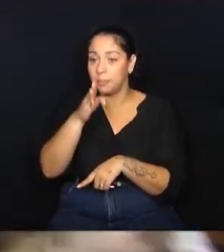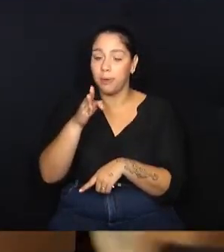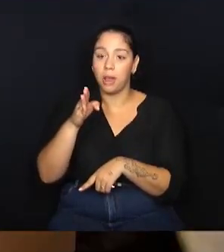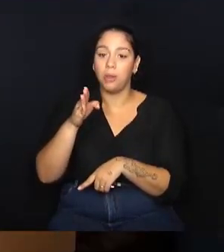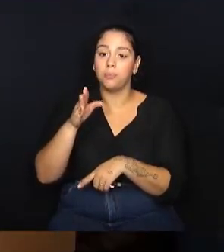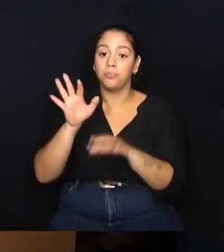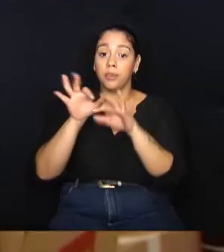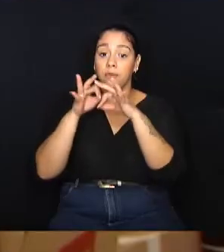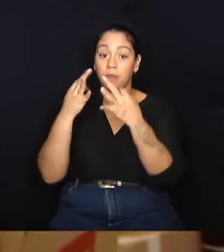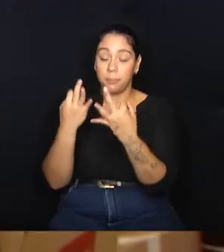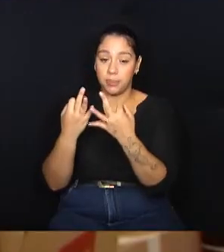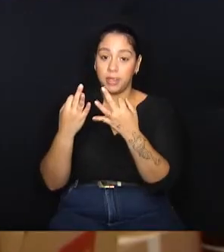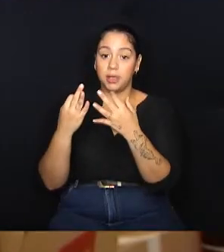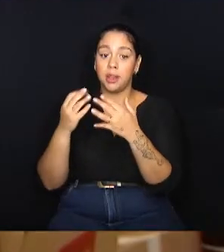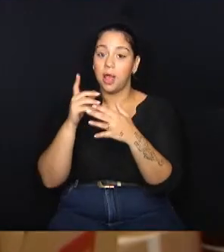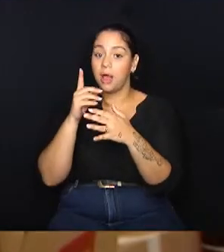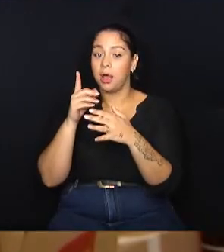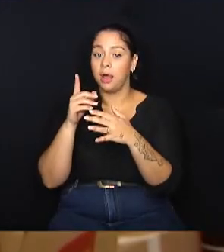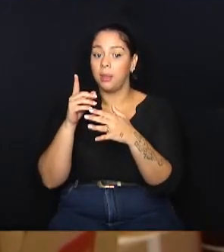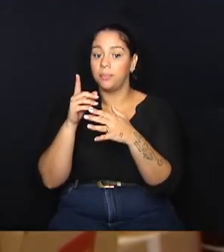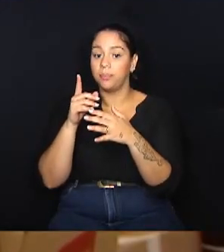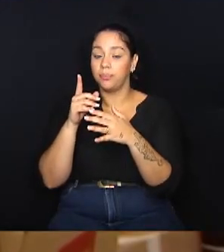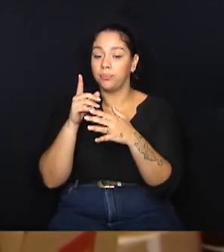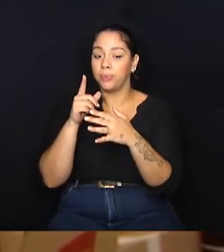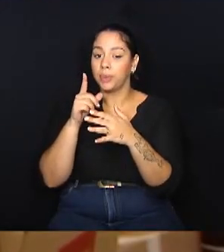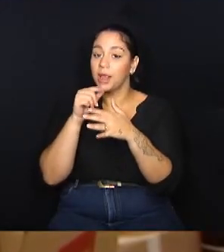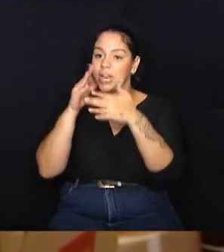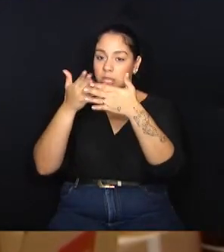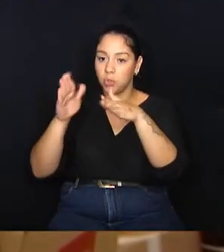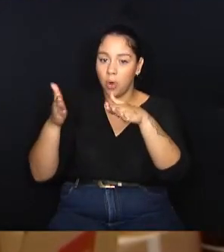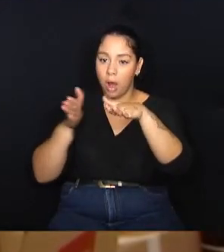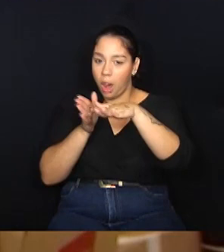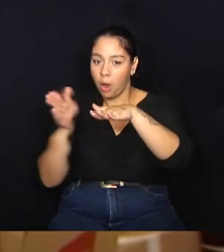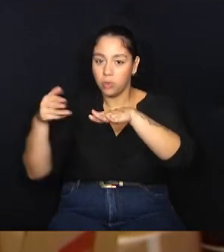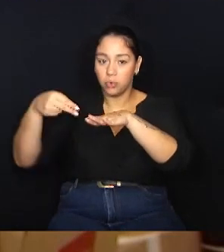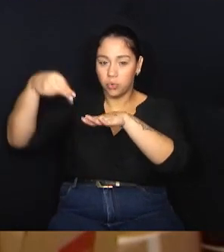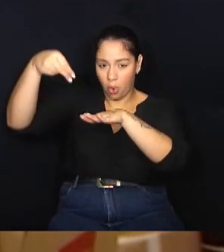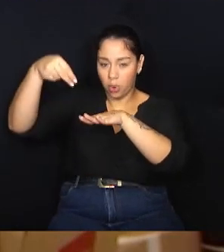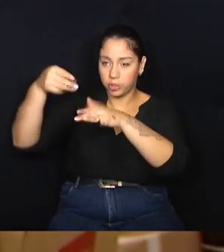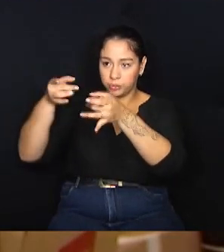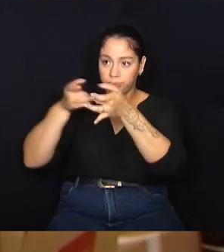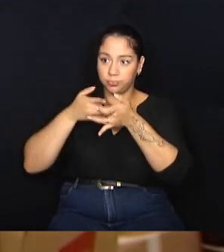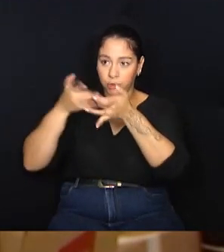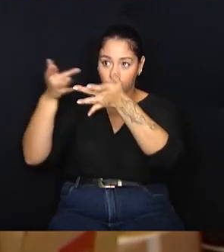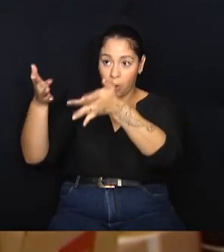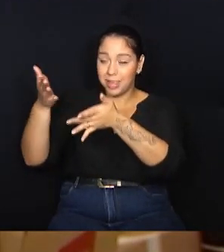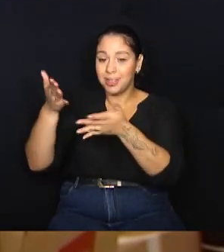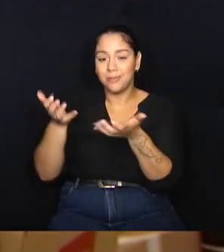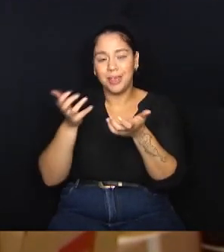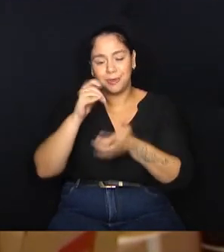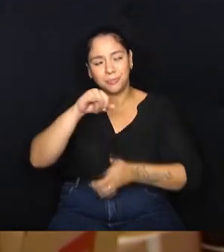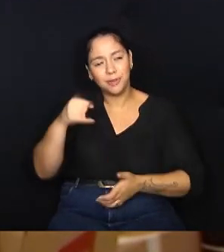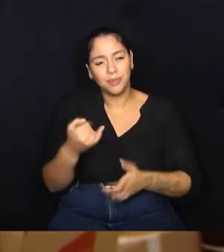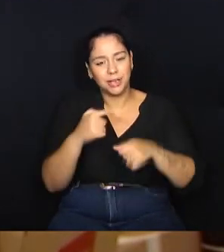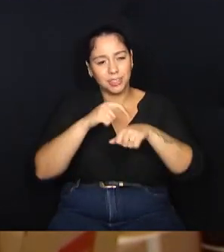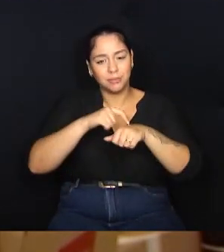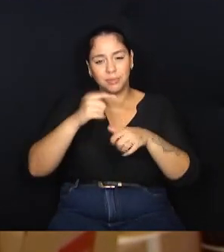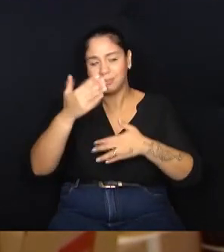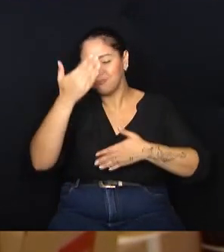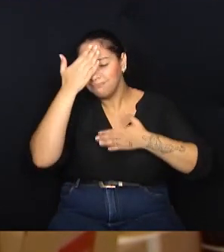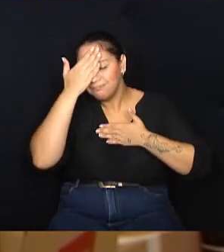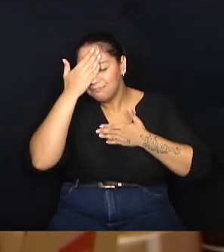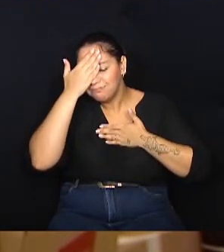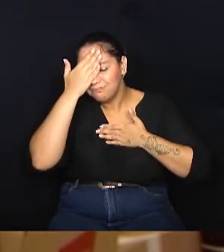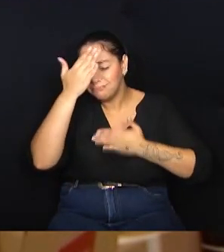litoral norte de São Paulo. Mas eu quero aproveitar esse momento para agradecer a todas as pessoas que fizeram a